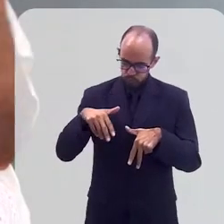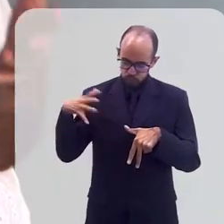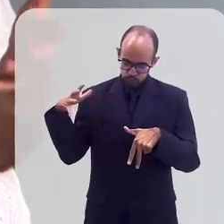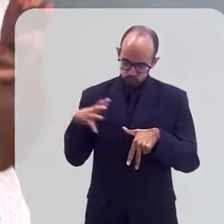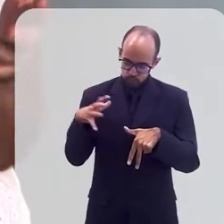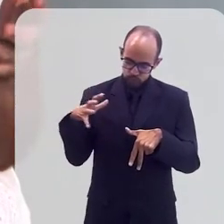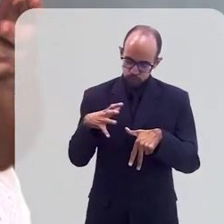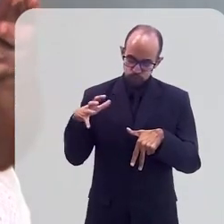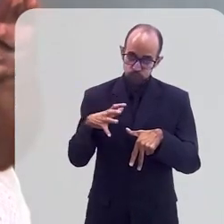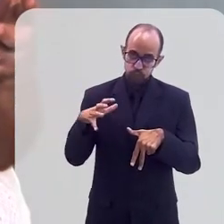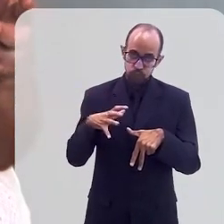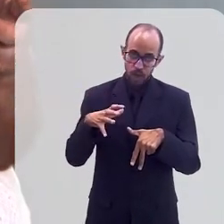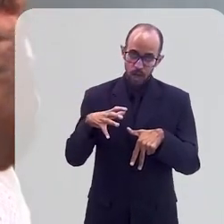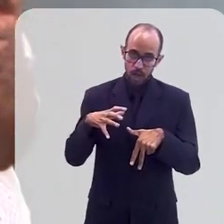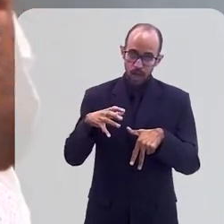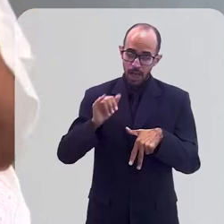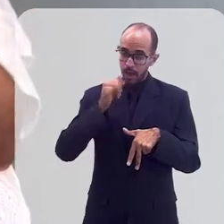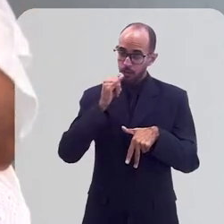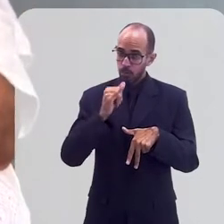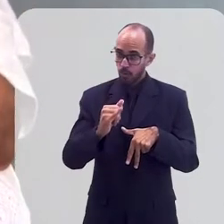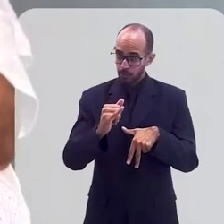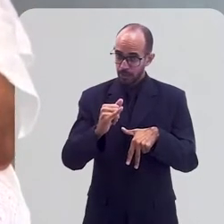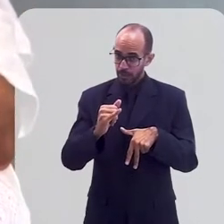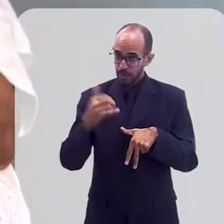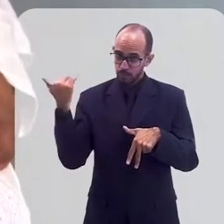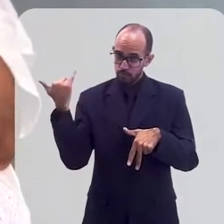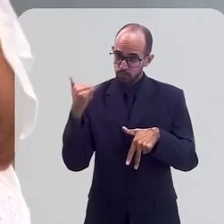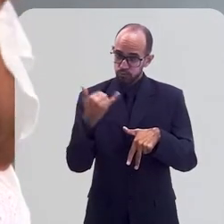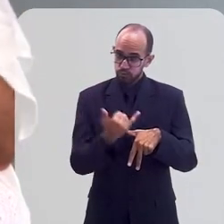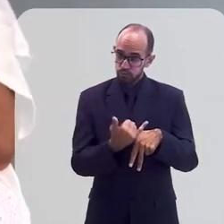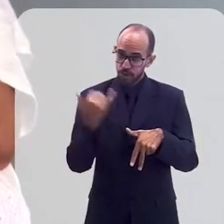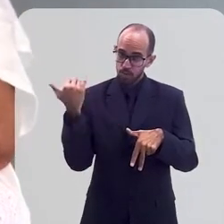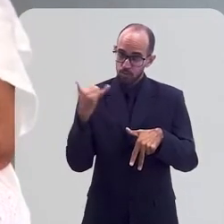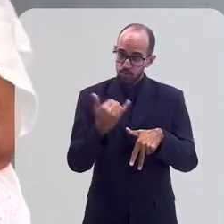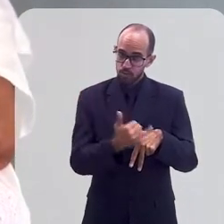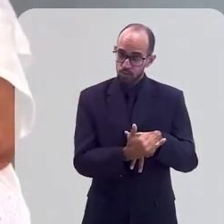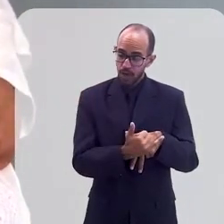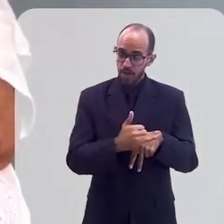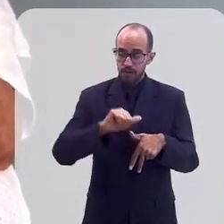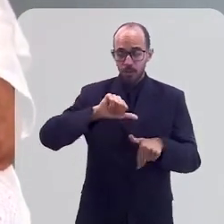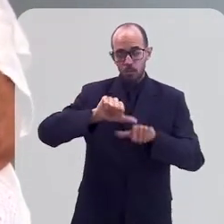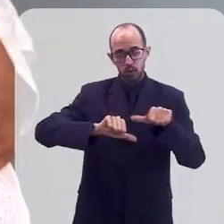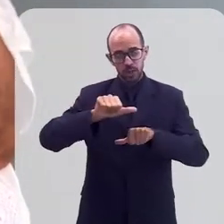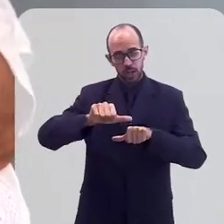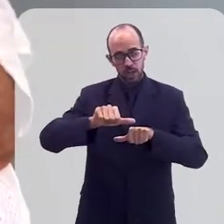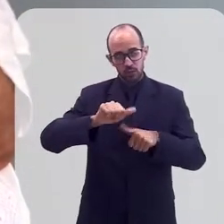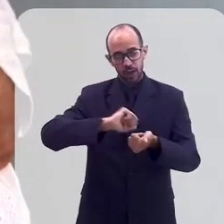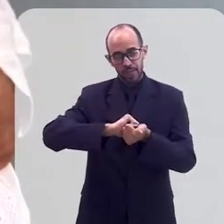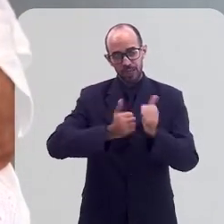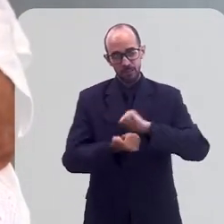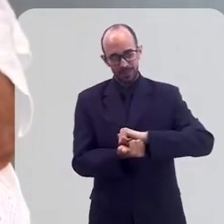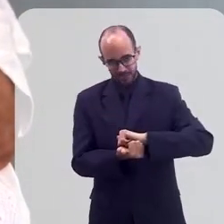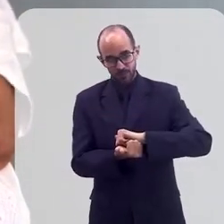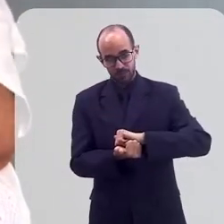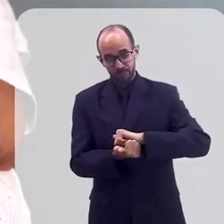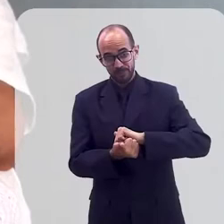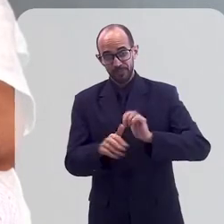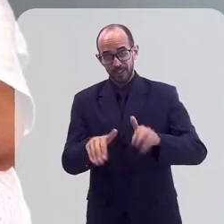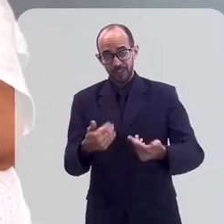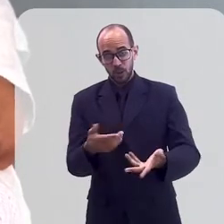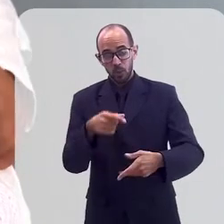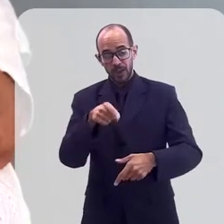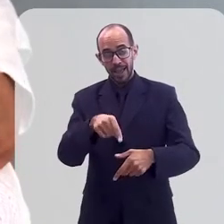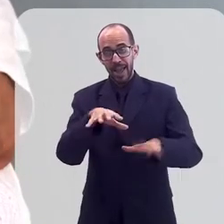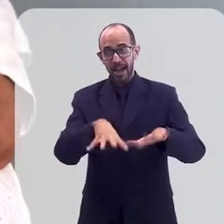De um indivíduo, ela vai movimentando e vai mudando alguma coisa ou adaptando outra, né?